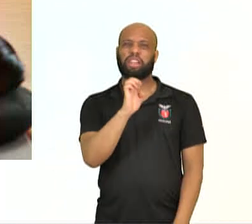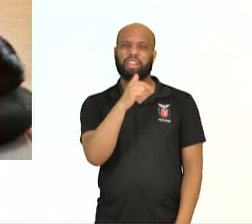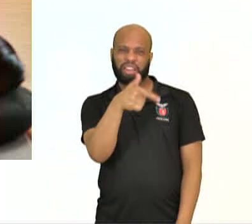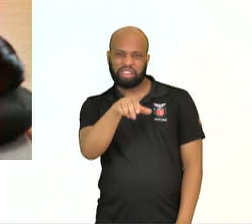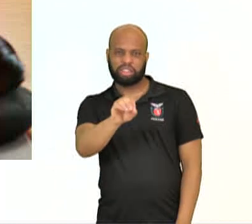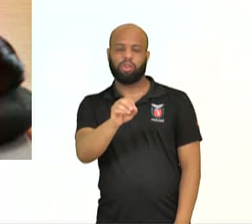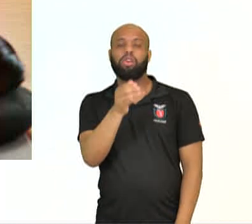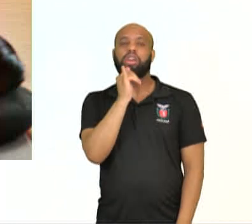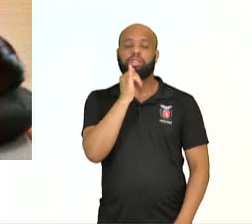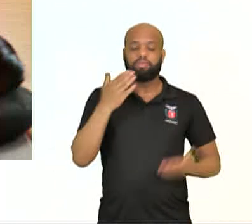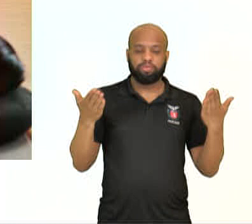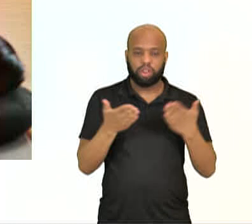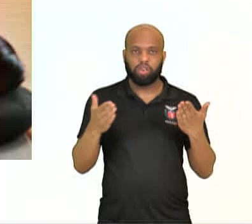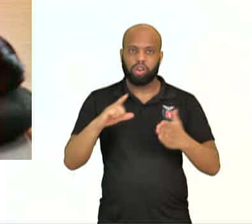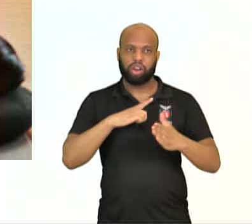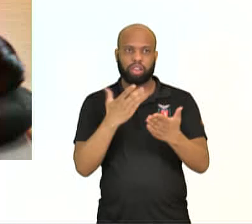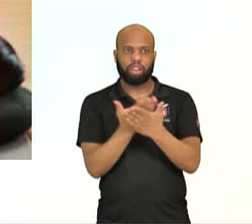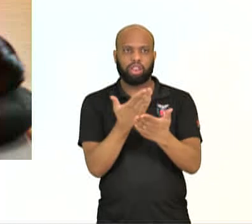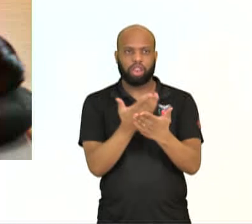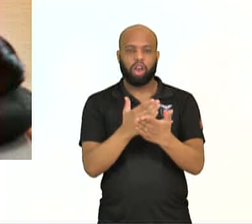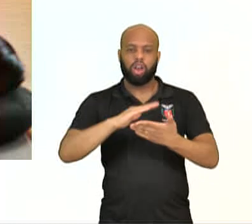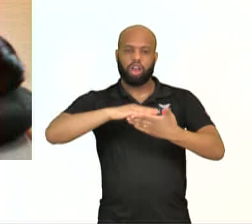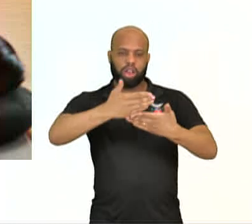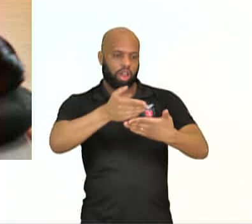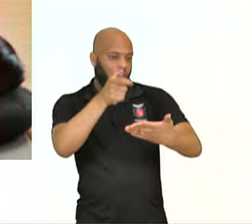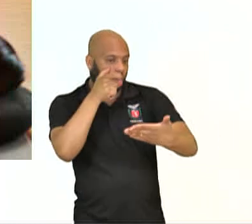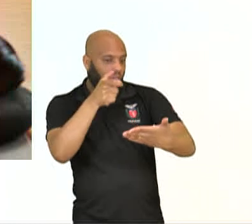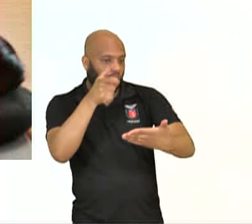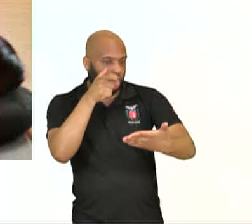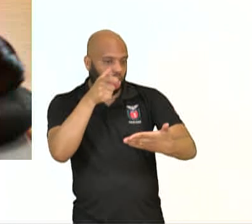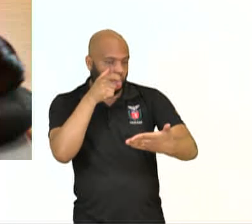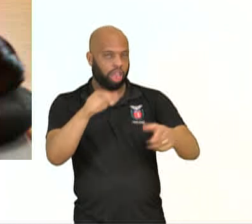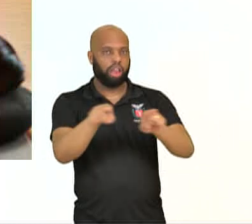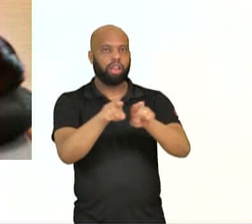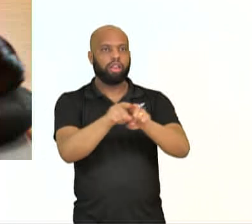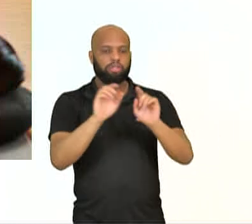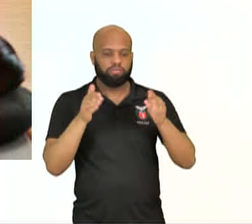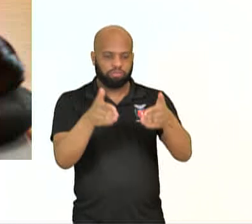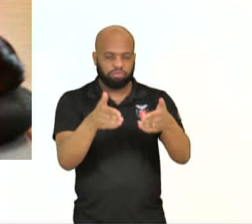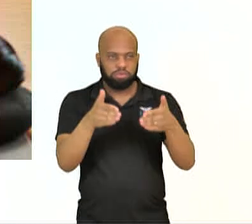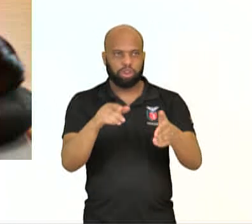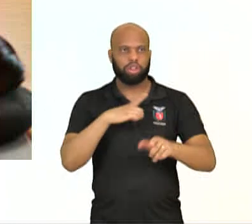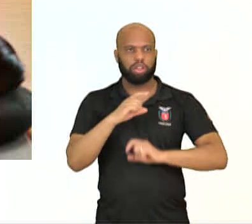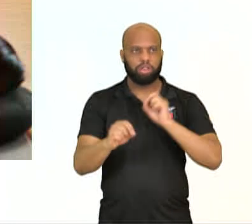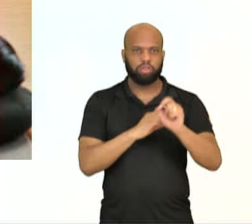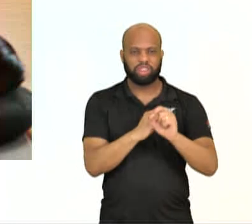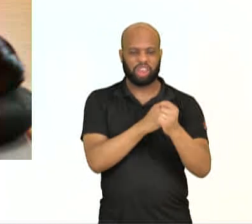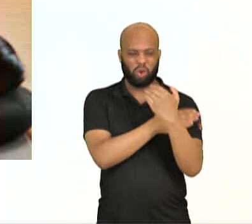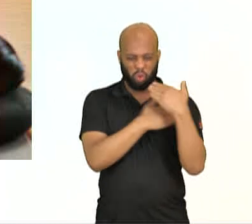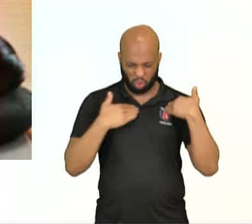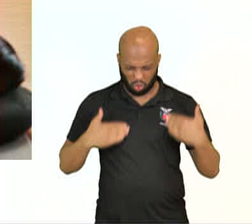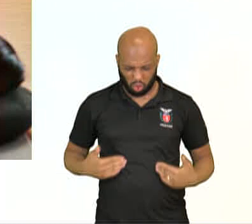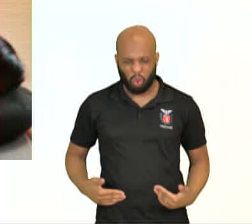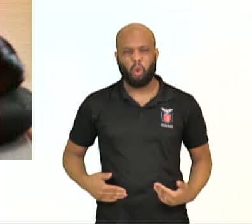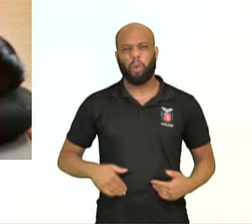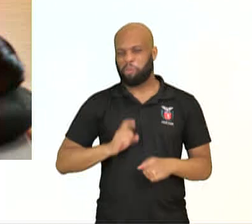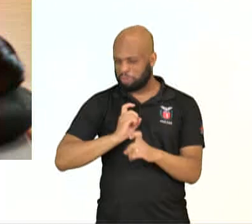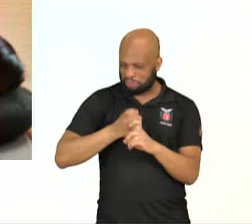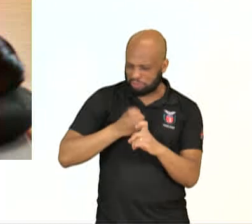aula online, que vocês ficam muito tempo na frente do computador, muito focados ali, com os músculos muito tensos,